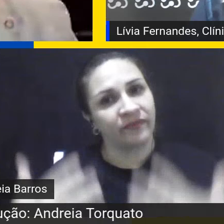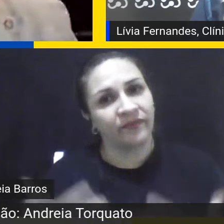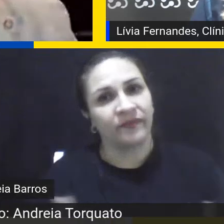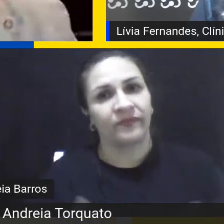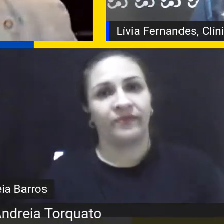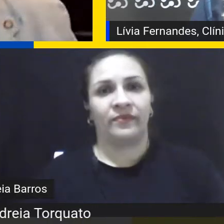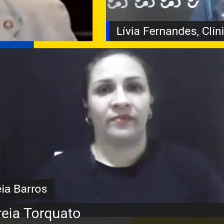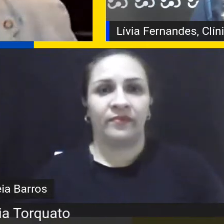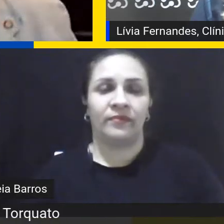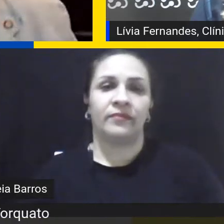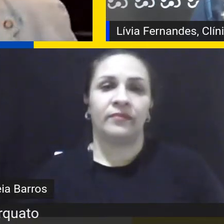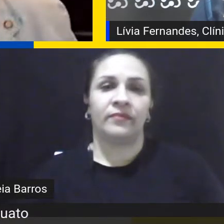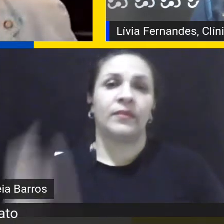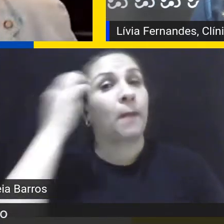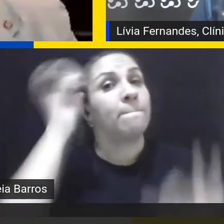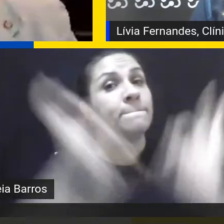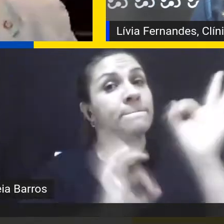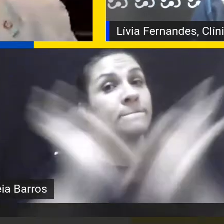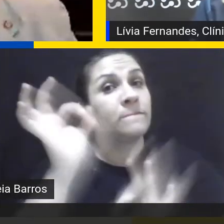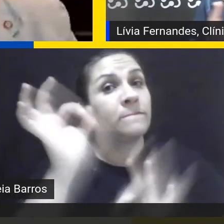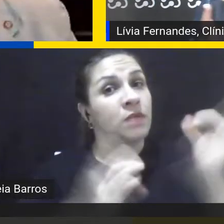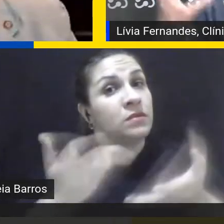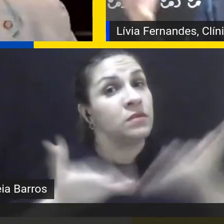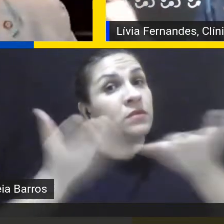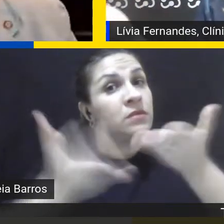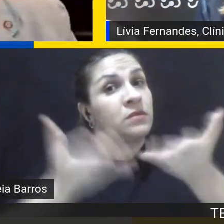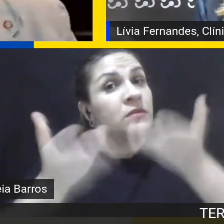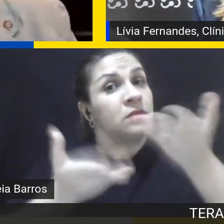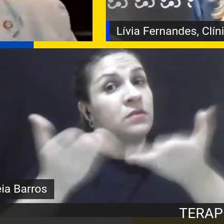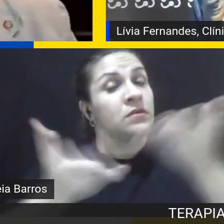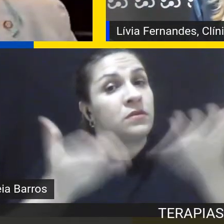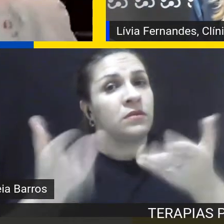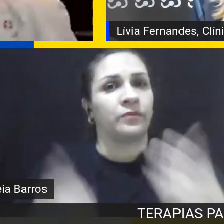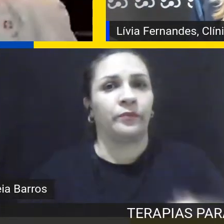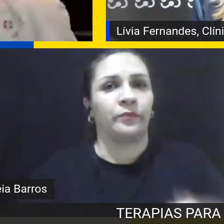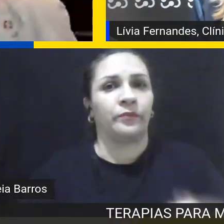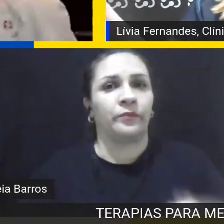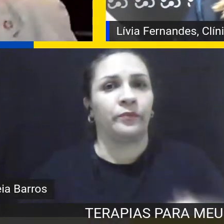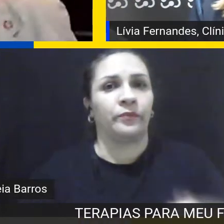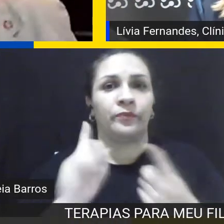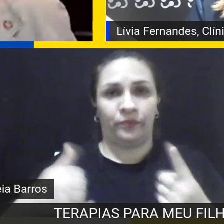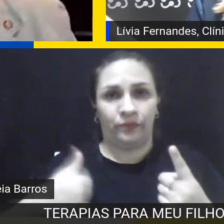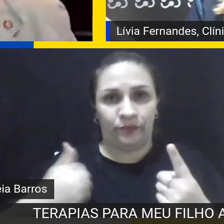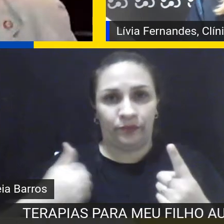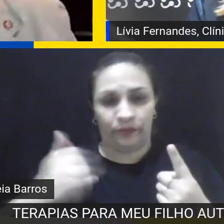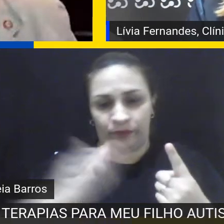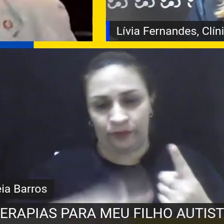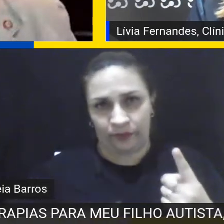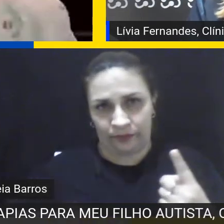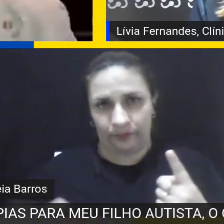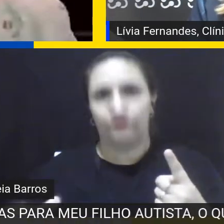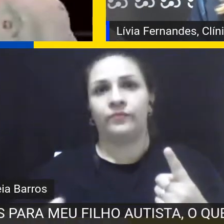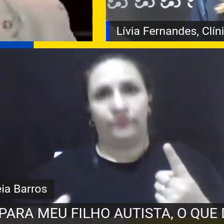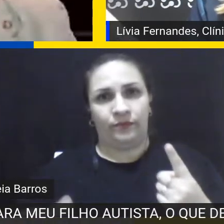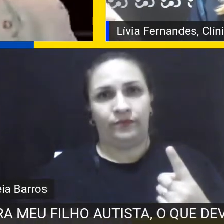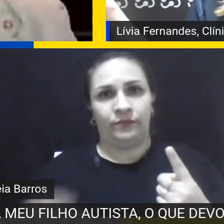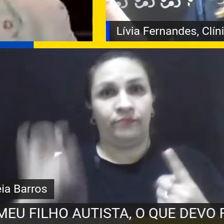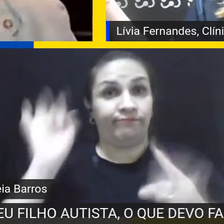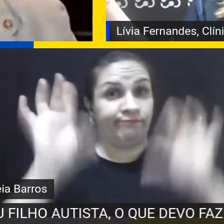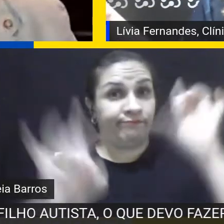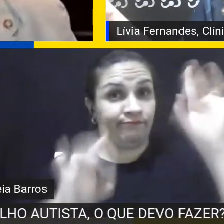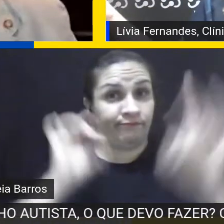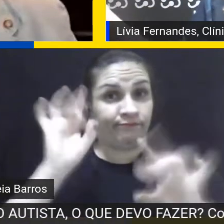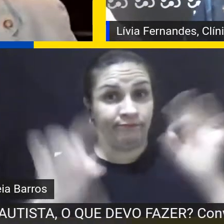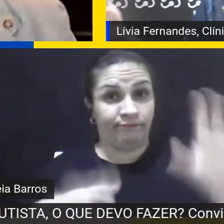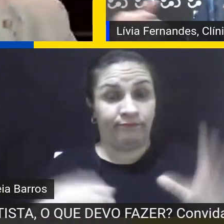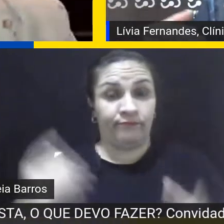existem planos terapêuticos. A primeiríssima infância e a primeira infância é o que nós somos especialistas, é esse